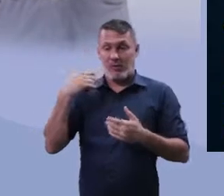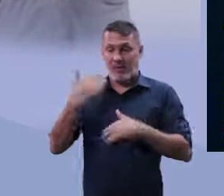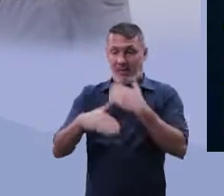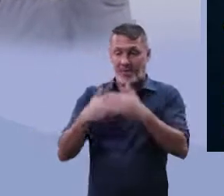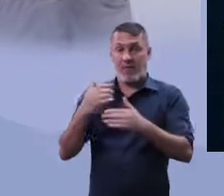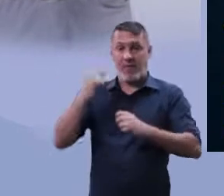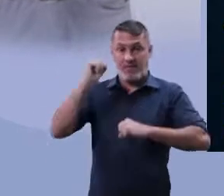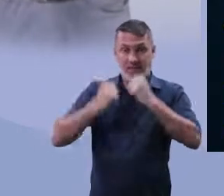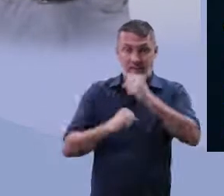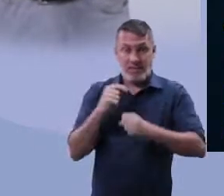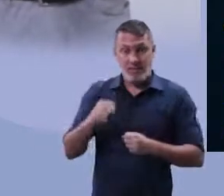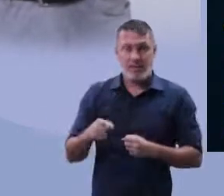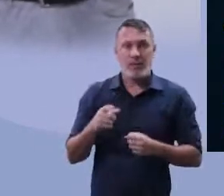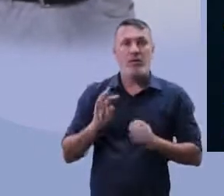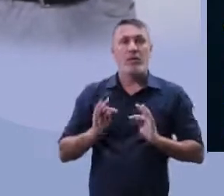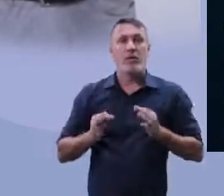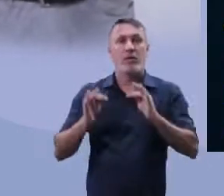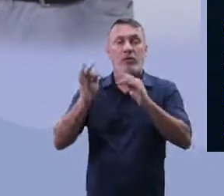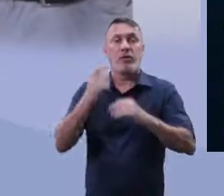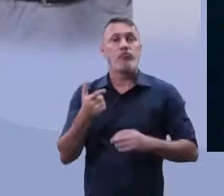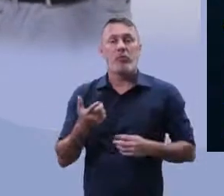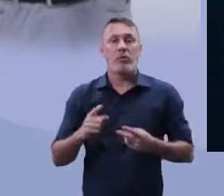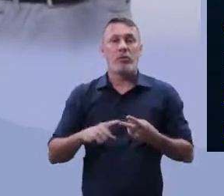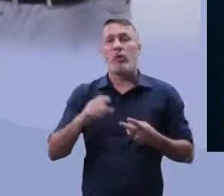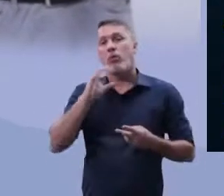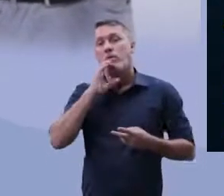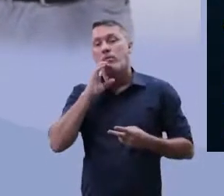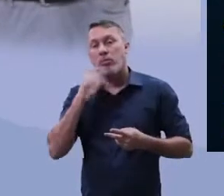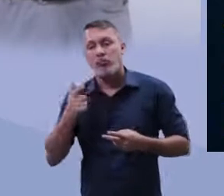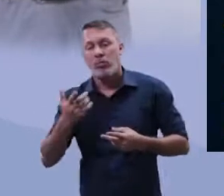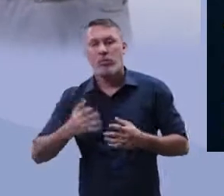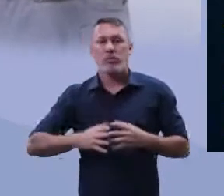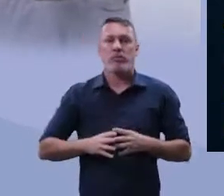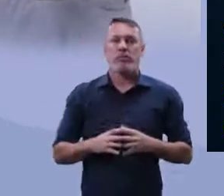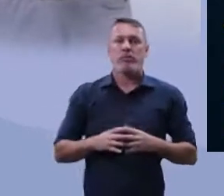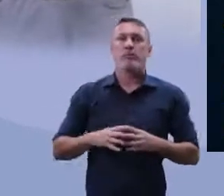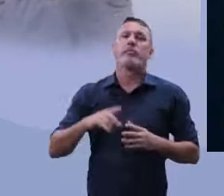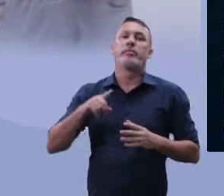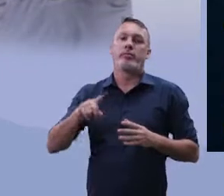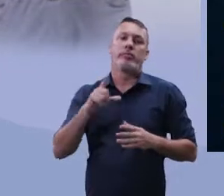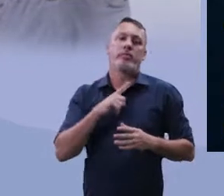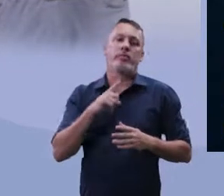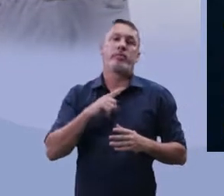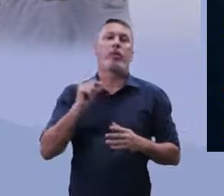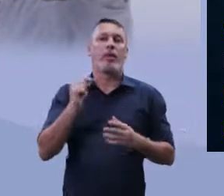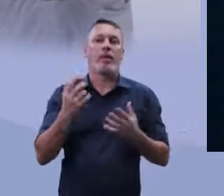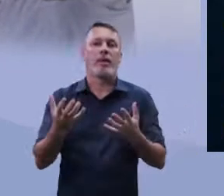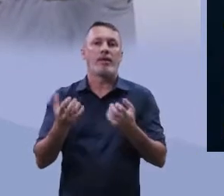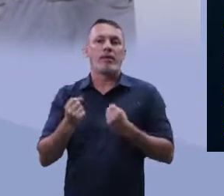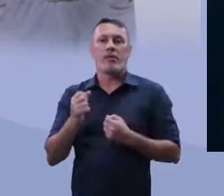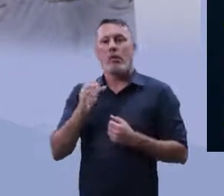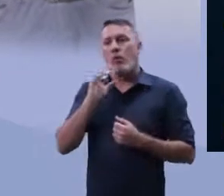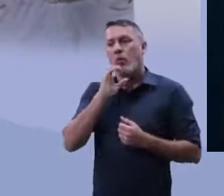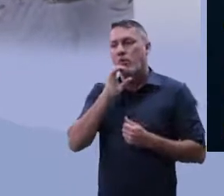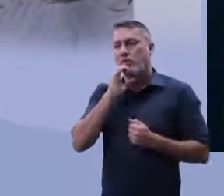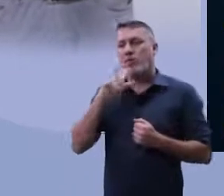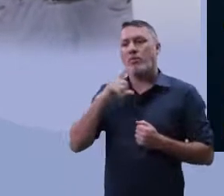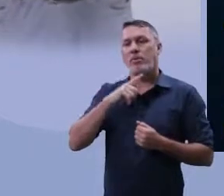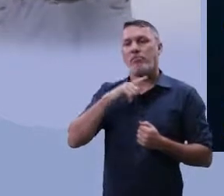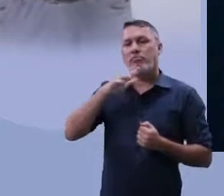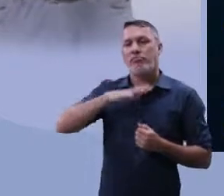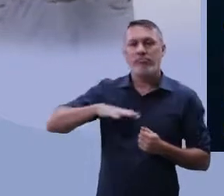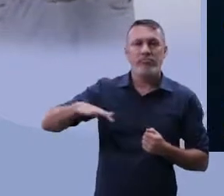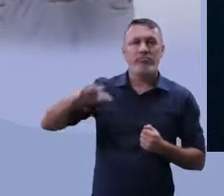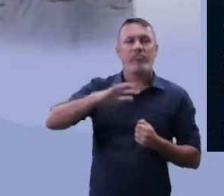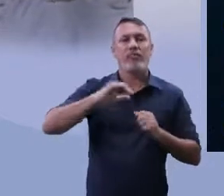desenvolvermos a nossa indústria, nós não desenvolvemos tecnologia, conhecimento. Nós recebemos essa tecnologia, esse conhecimento,